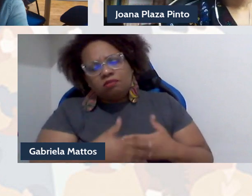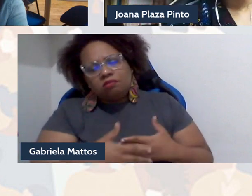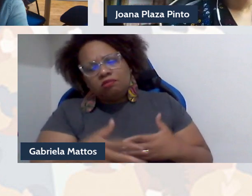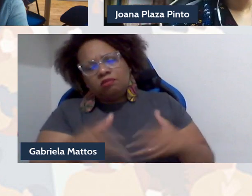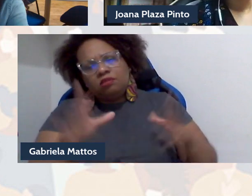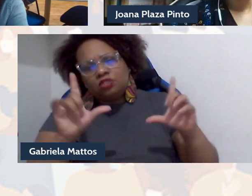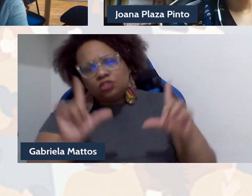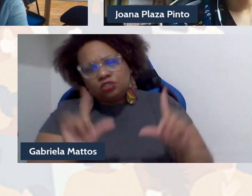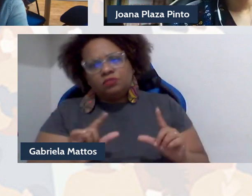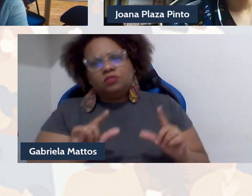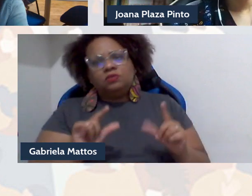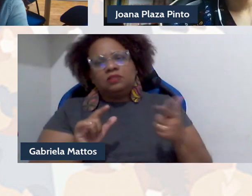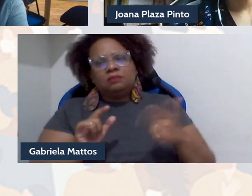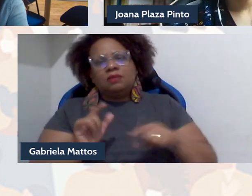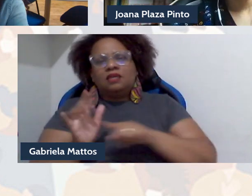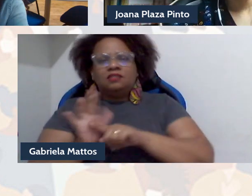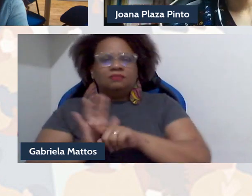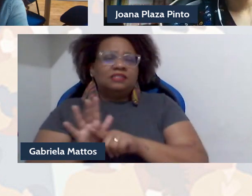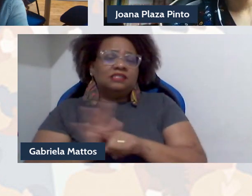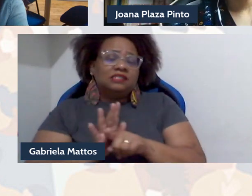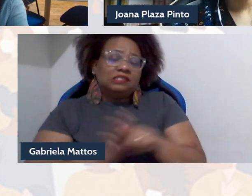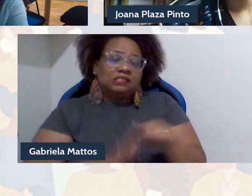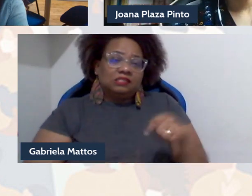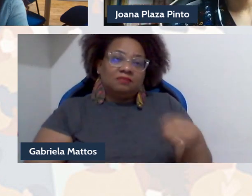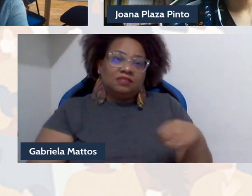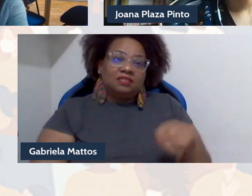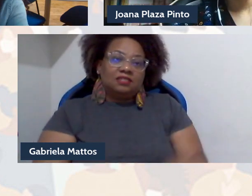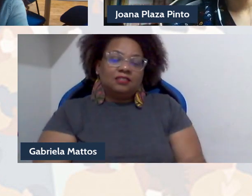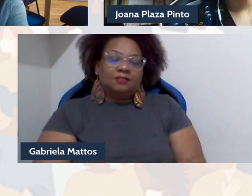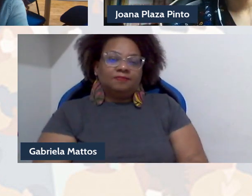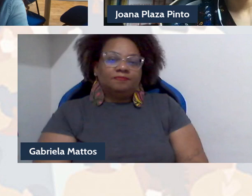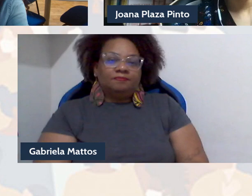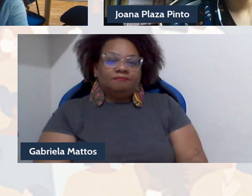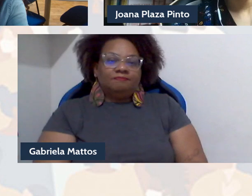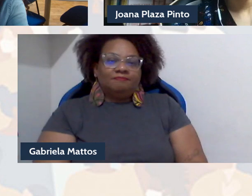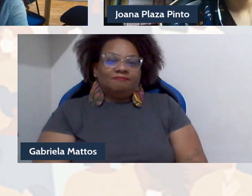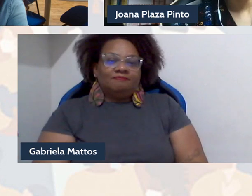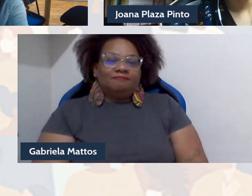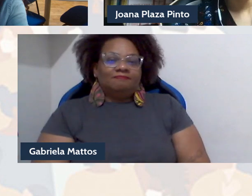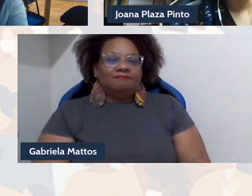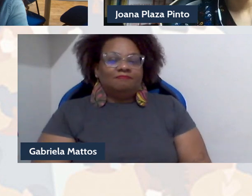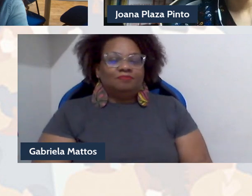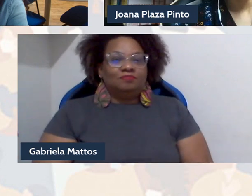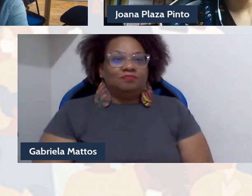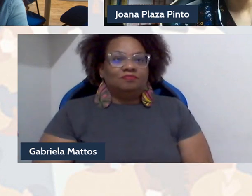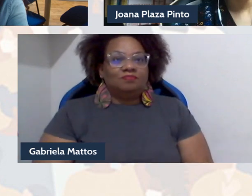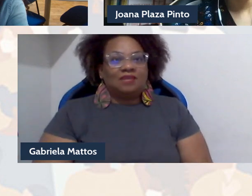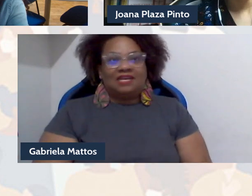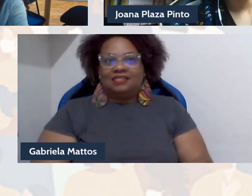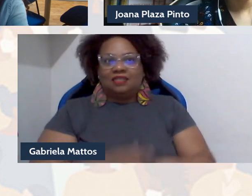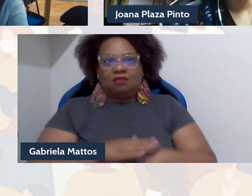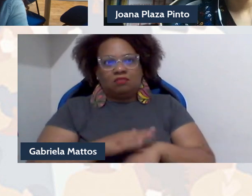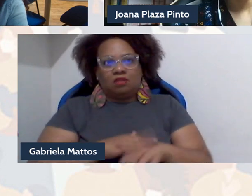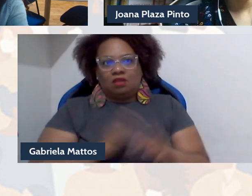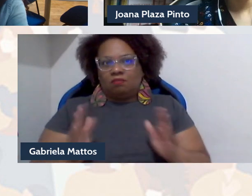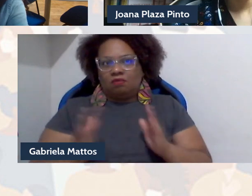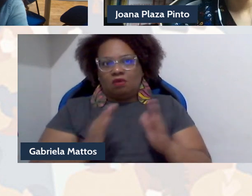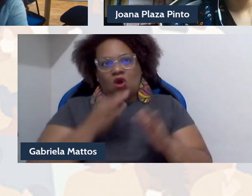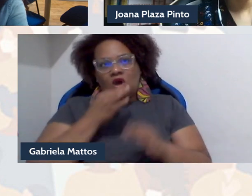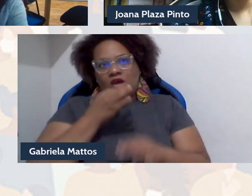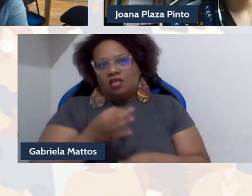fazer pesquisa e tudo. Mas é um tempo terrível, né, da nossa história,